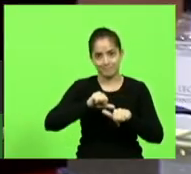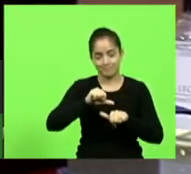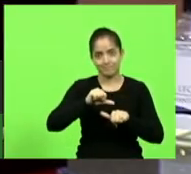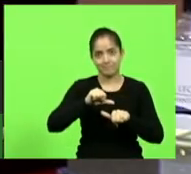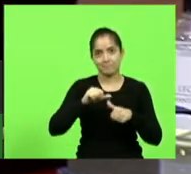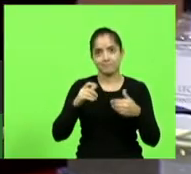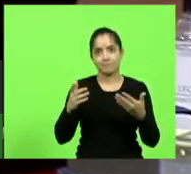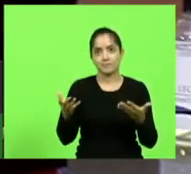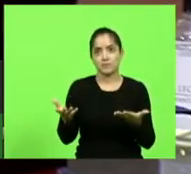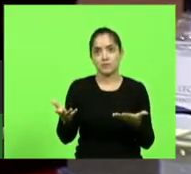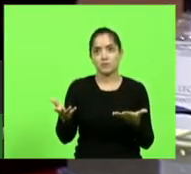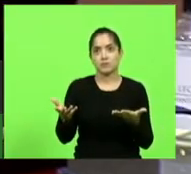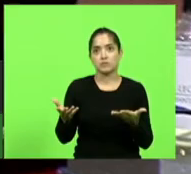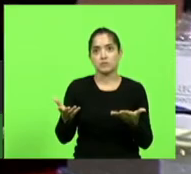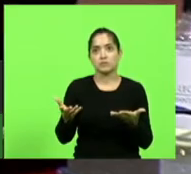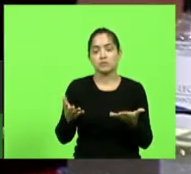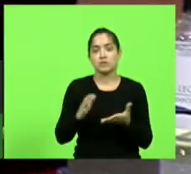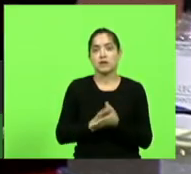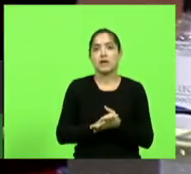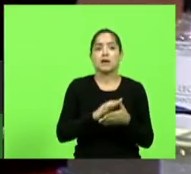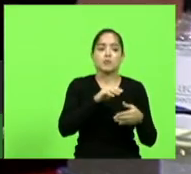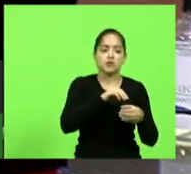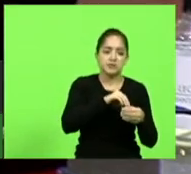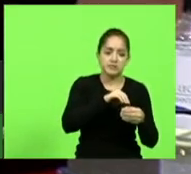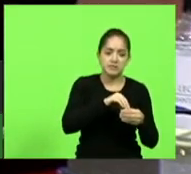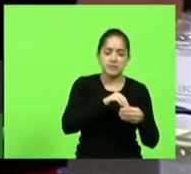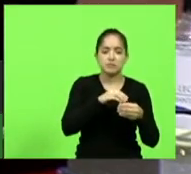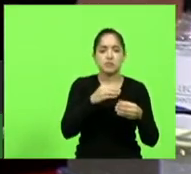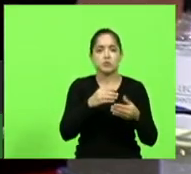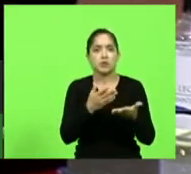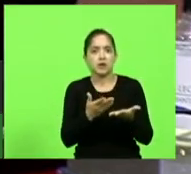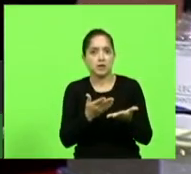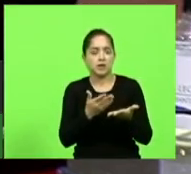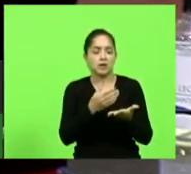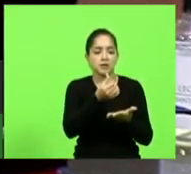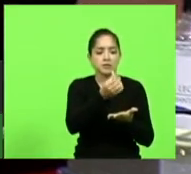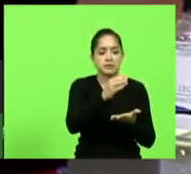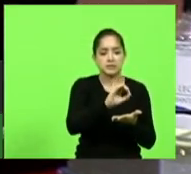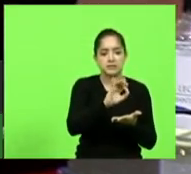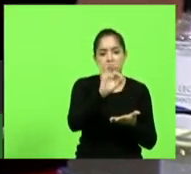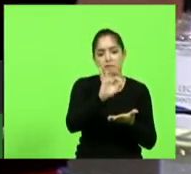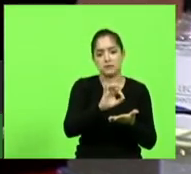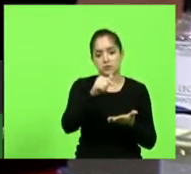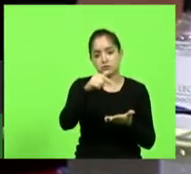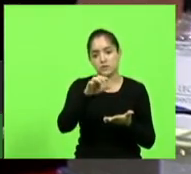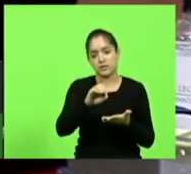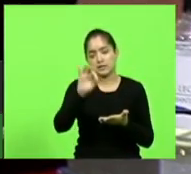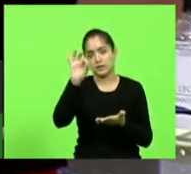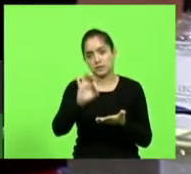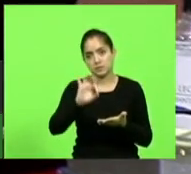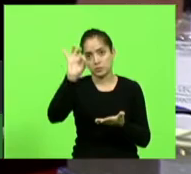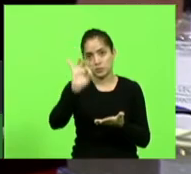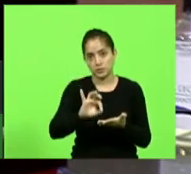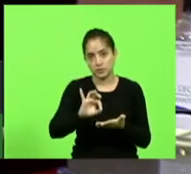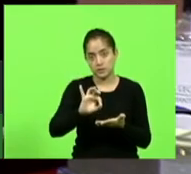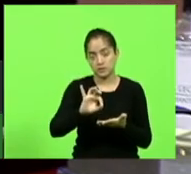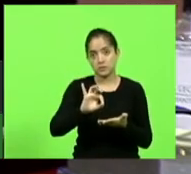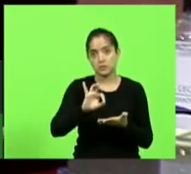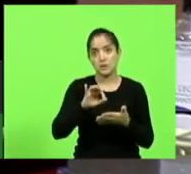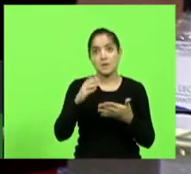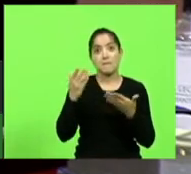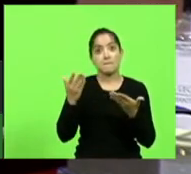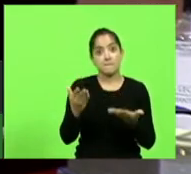Então, tudo bem que tem município que tem 60% ou tem 70% da tarifa da água, mas